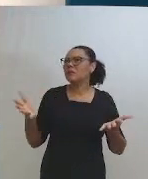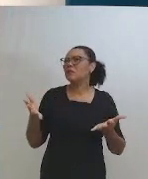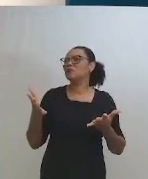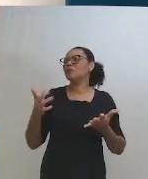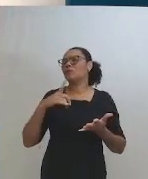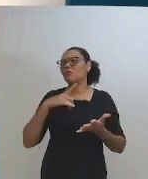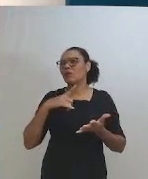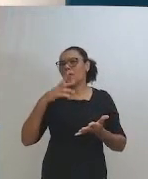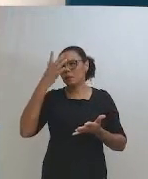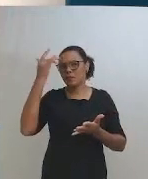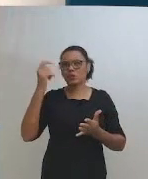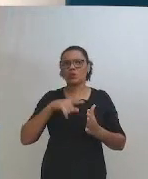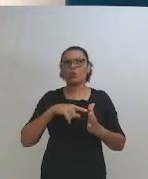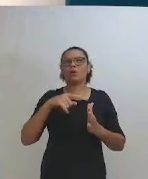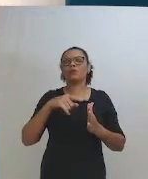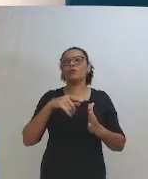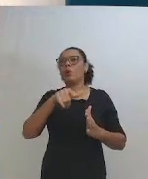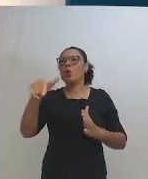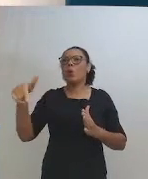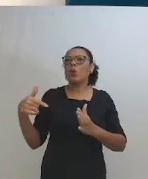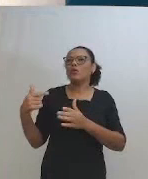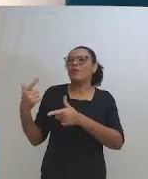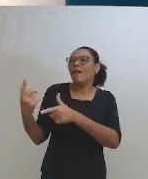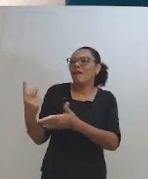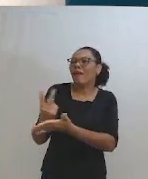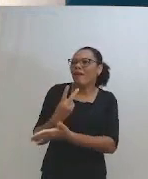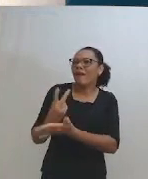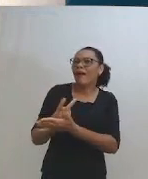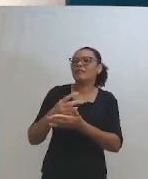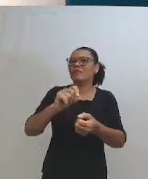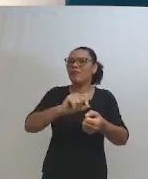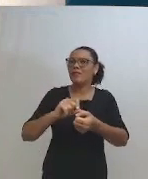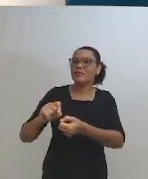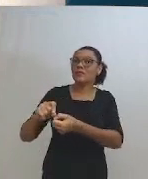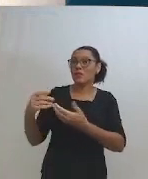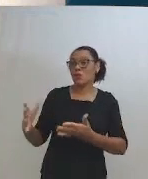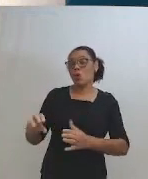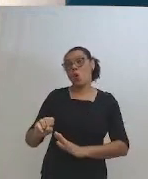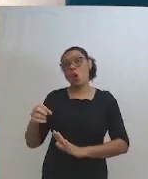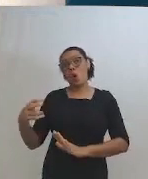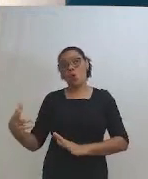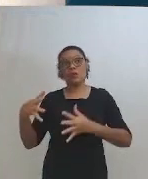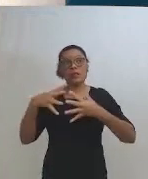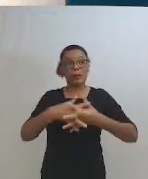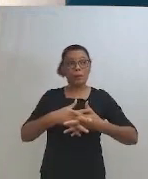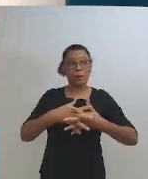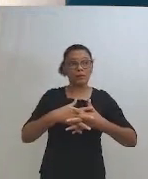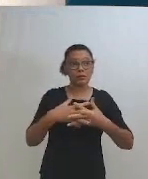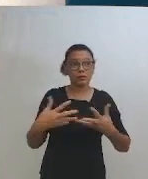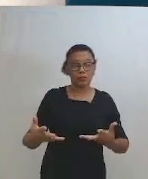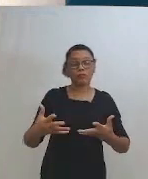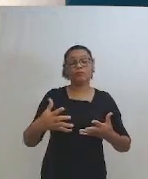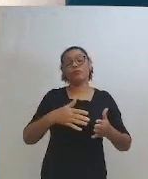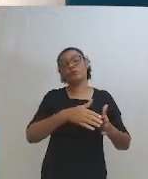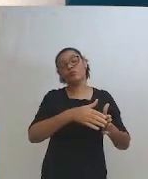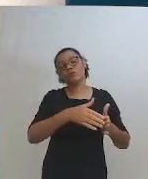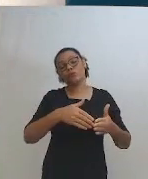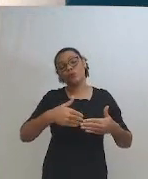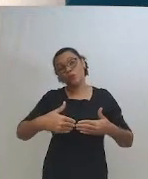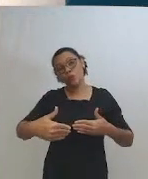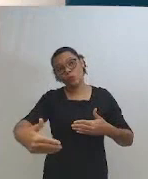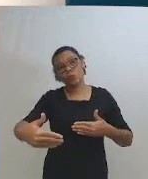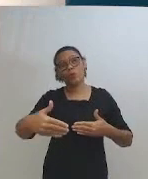qualquer outra conduta delitiva ou esteja tumultuando o andamento regular do processo, como, por exemplo, intimidando